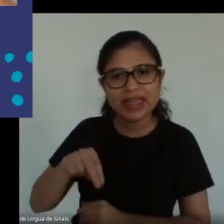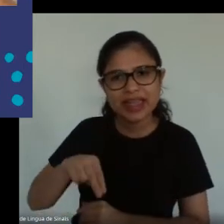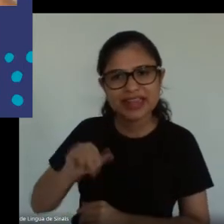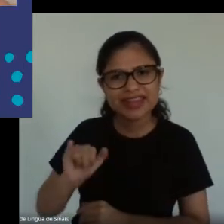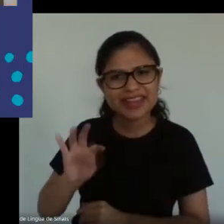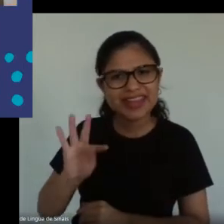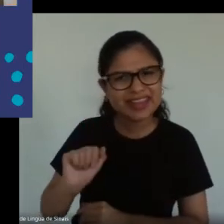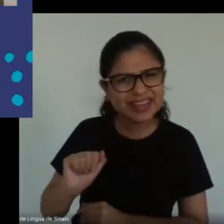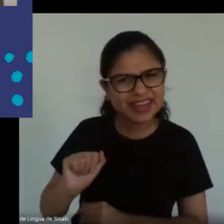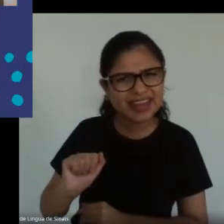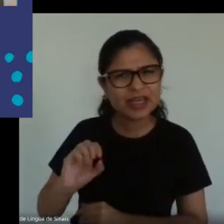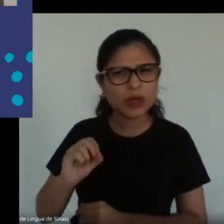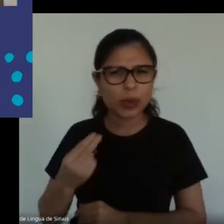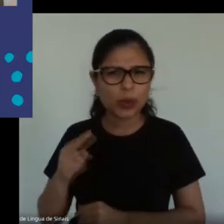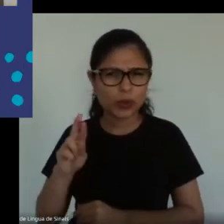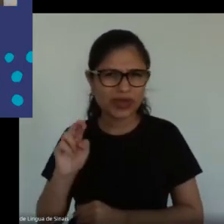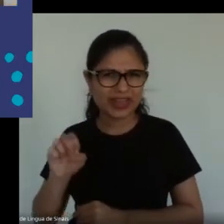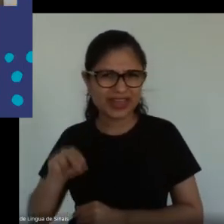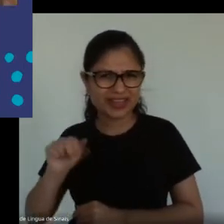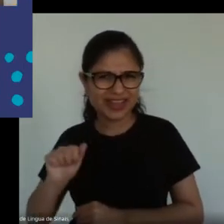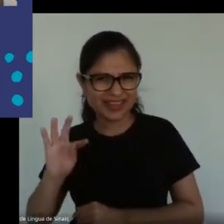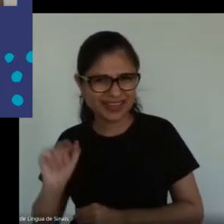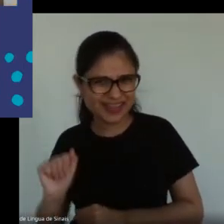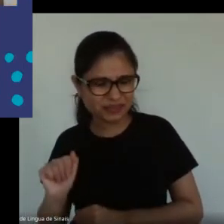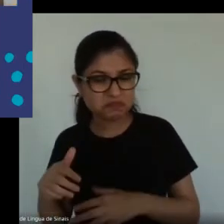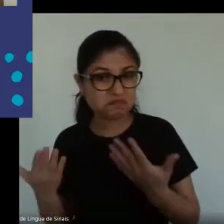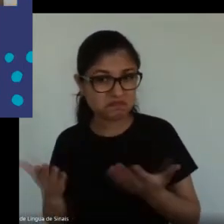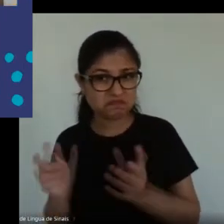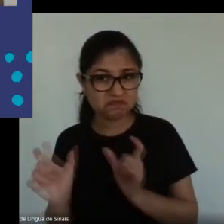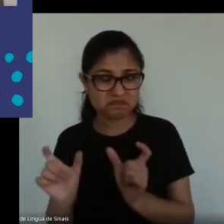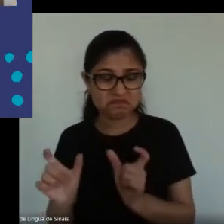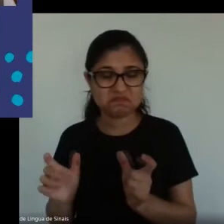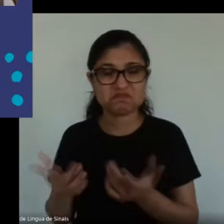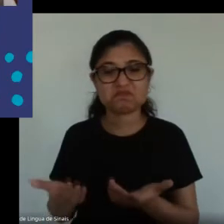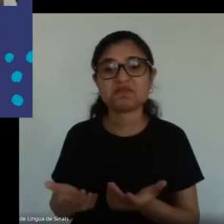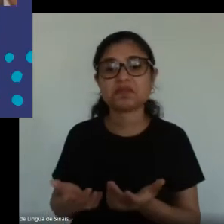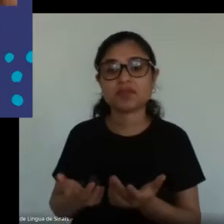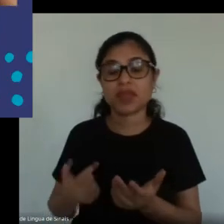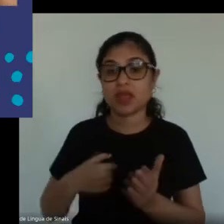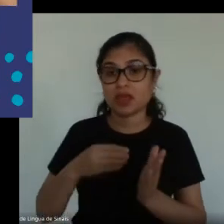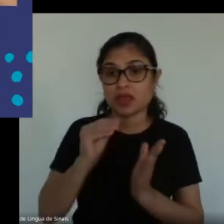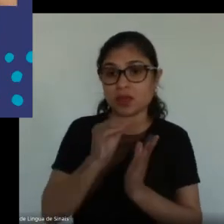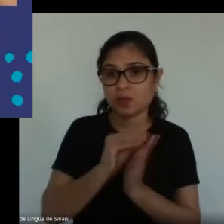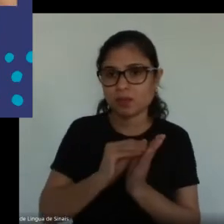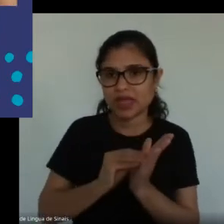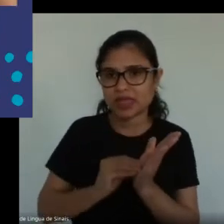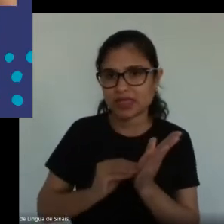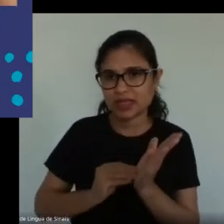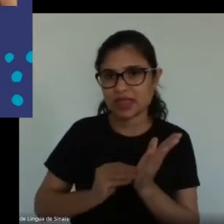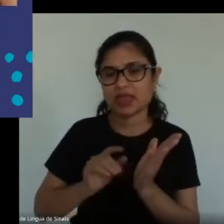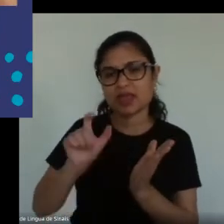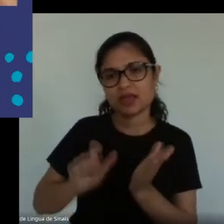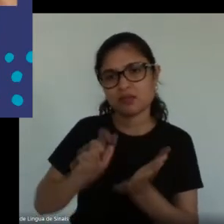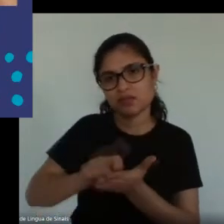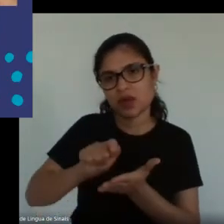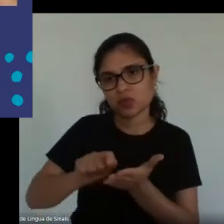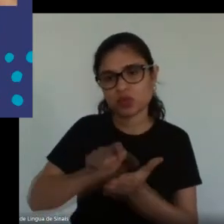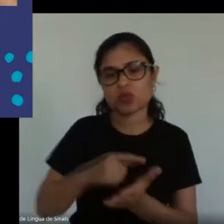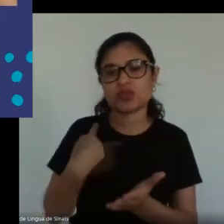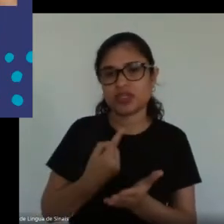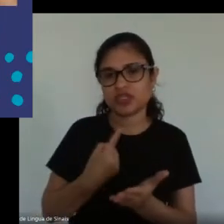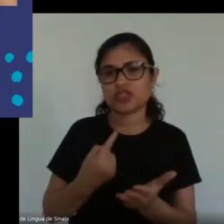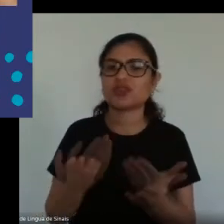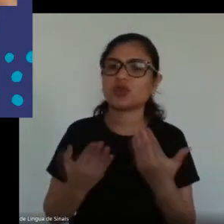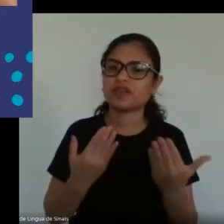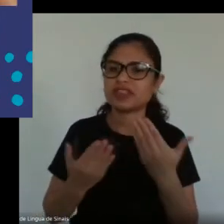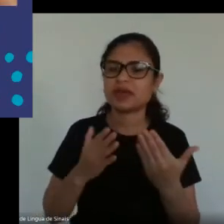Renata, tá errado? Tá certo? Viu? Eu marquei alguns números para a gente conversar, mas eu